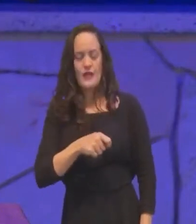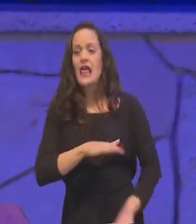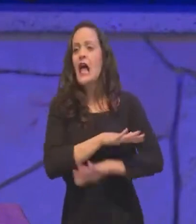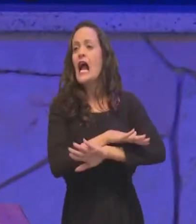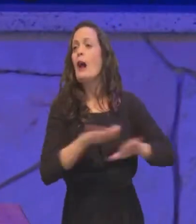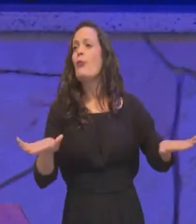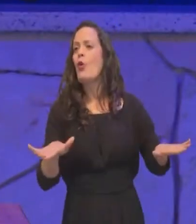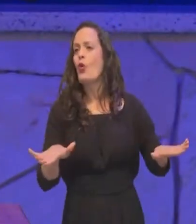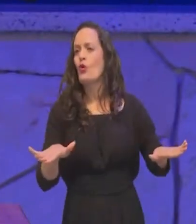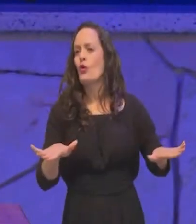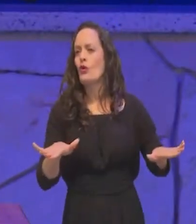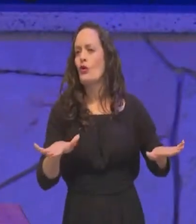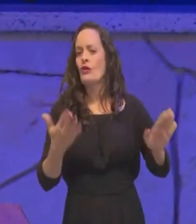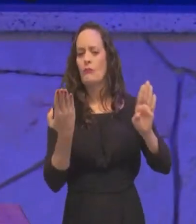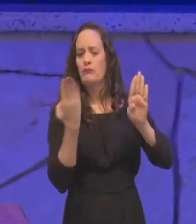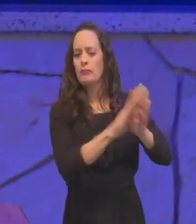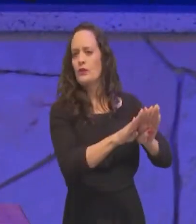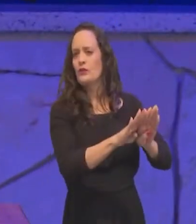mais, ela está fechada.